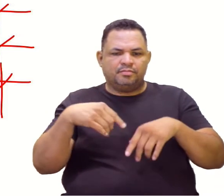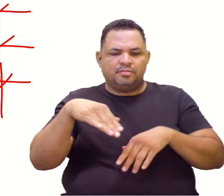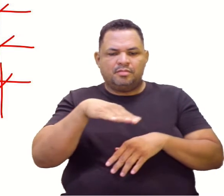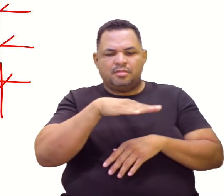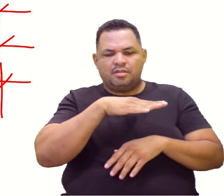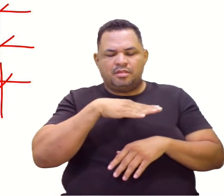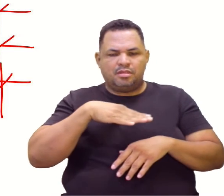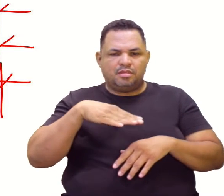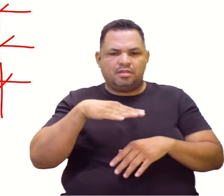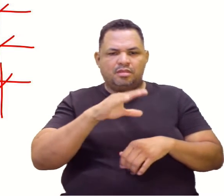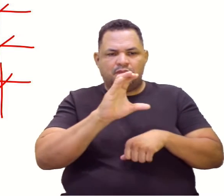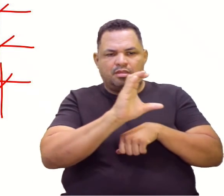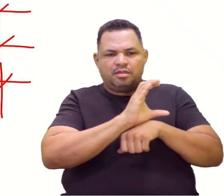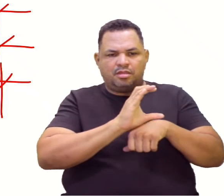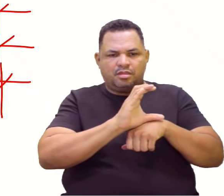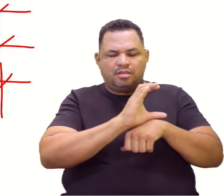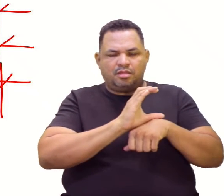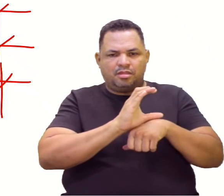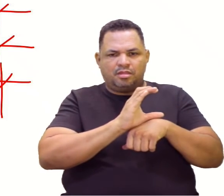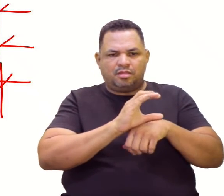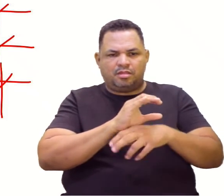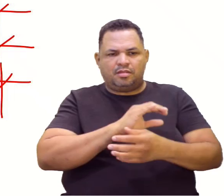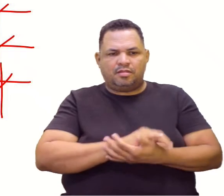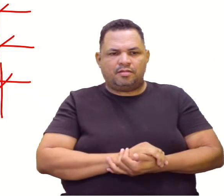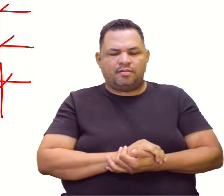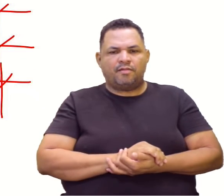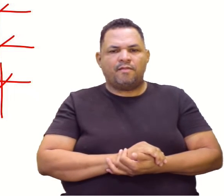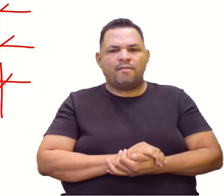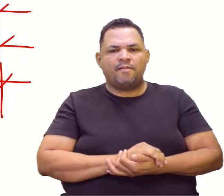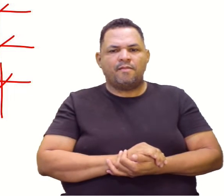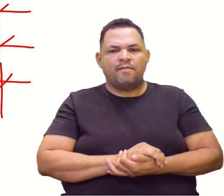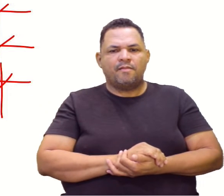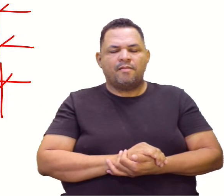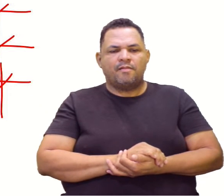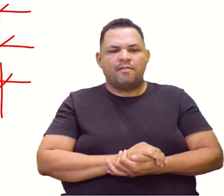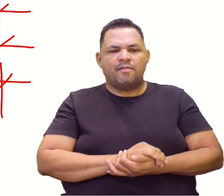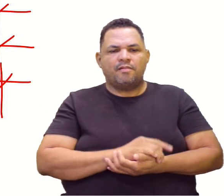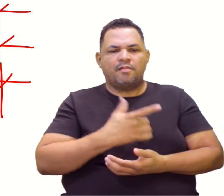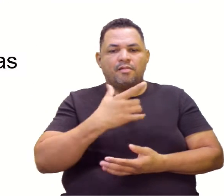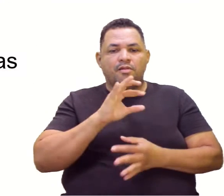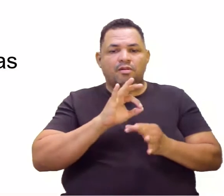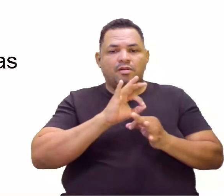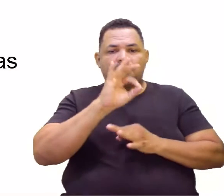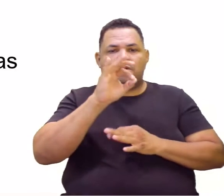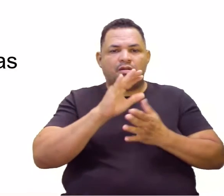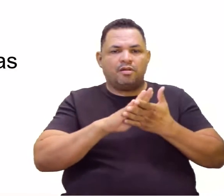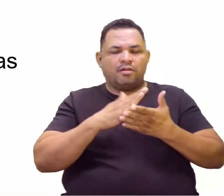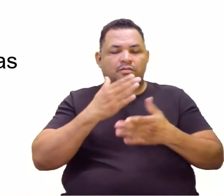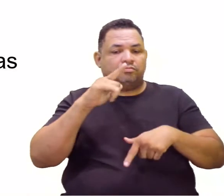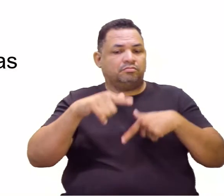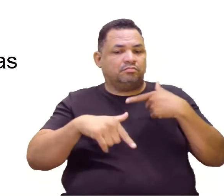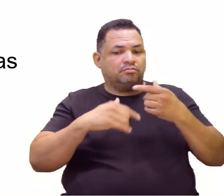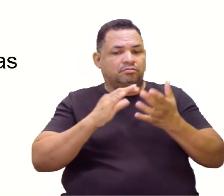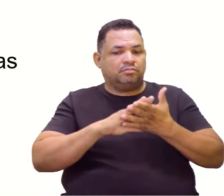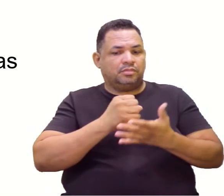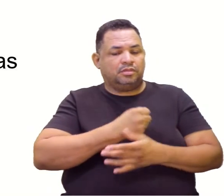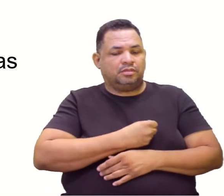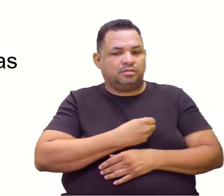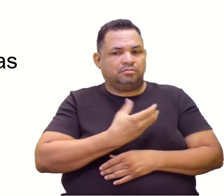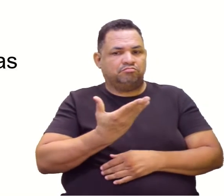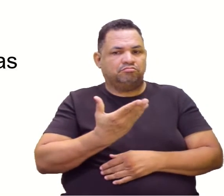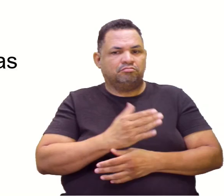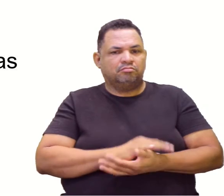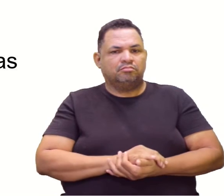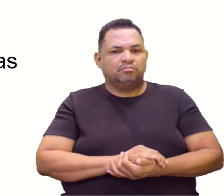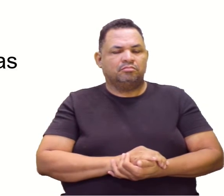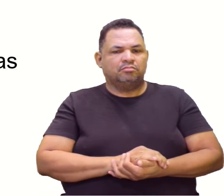cinza. A parte branca é 8 vezes a parte cinza. Então, aqui, ó, como não deu medida, gente, a gente tem que trabalhar com essas proporções. Pronto.